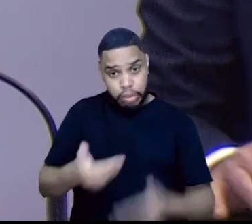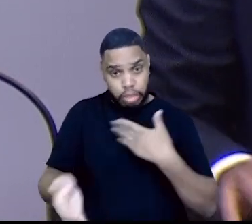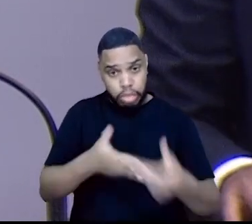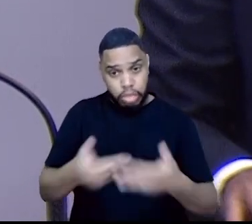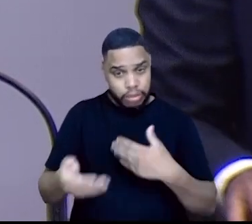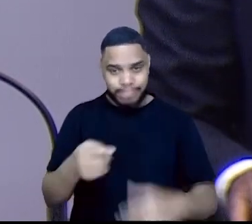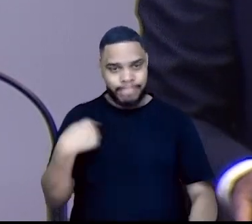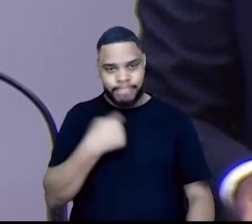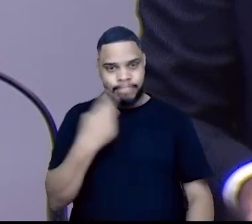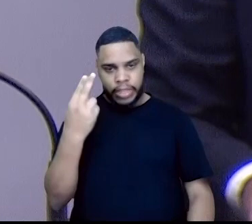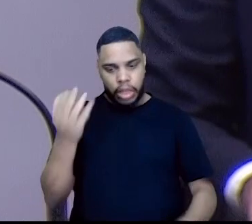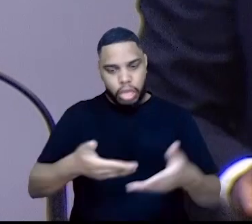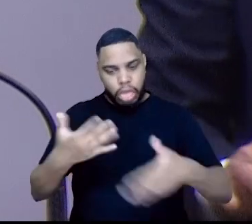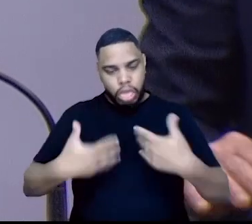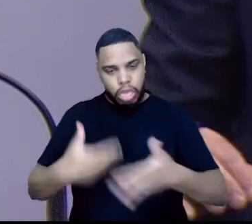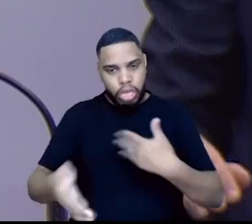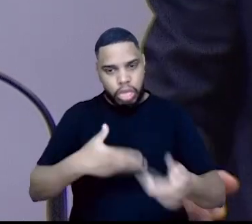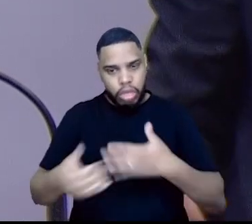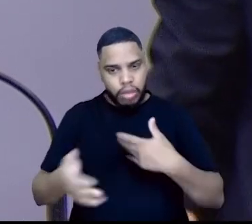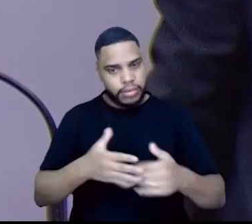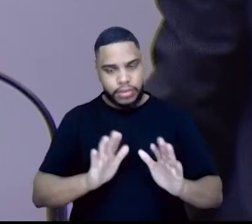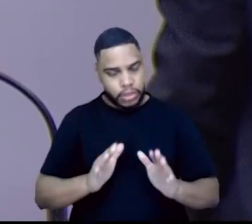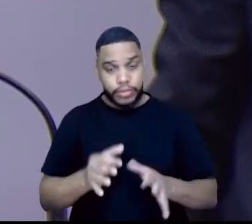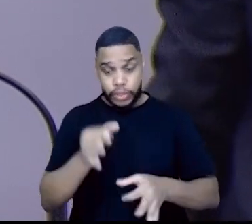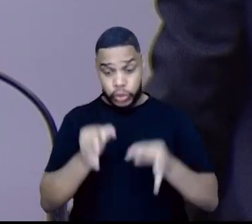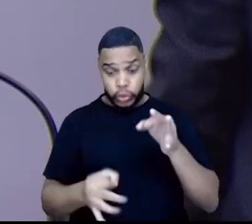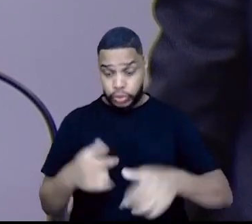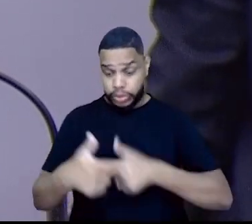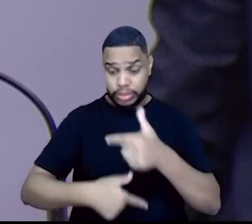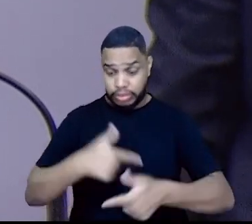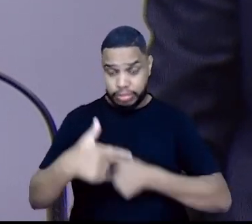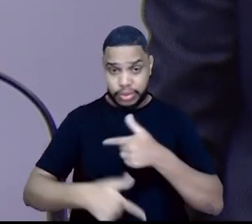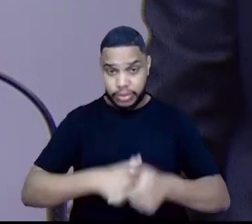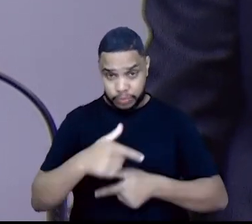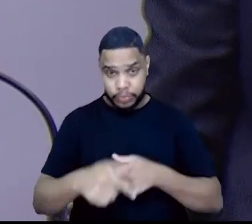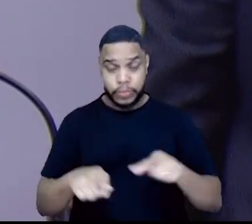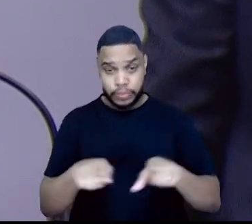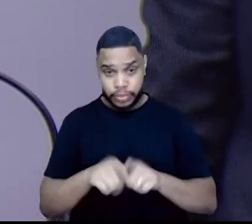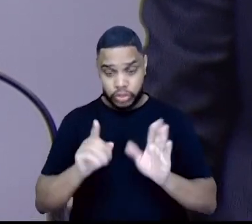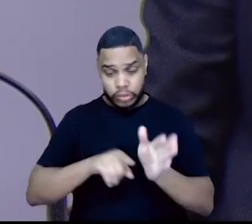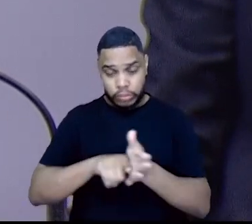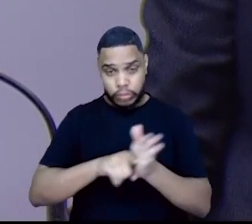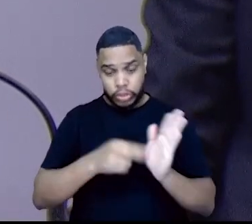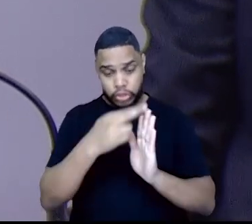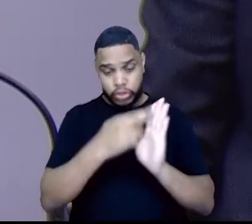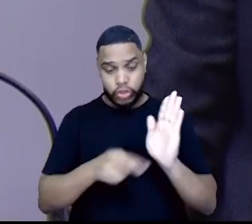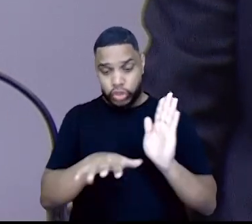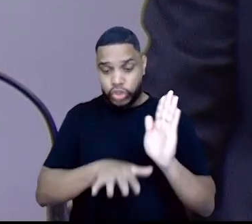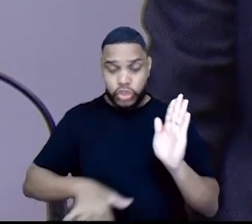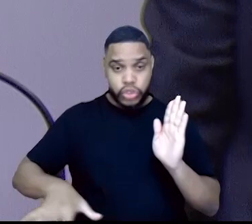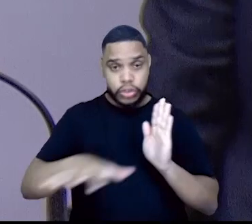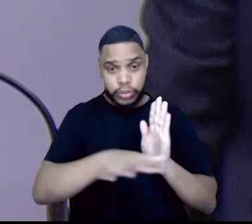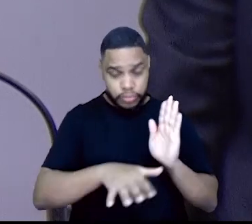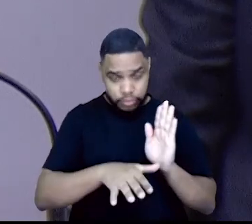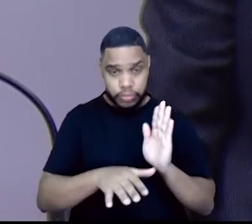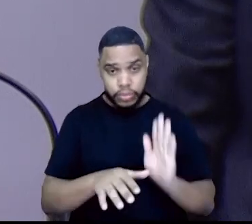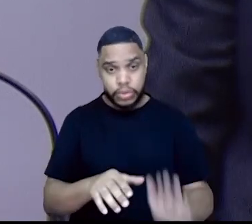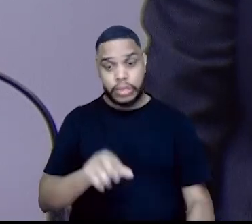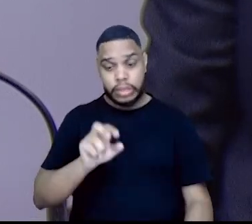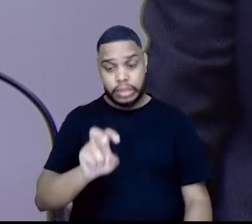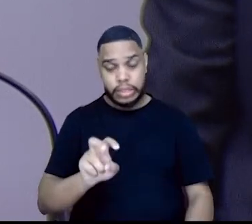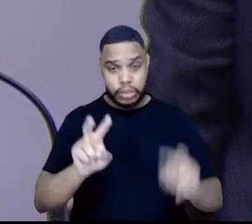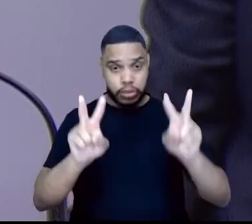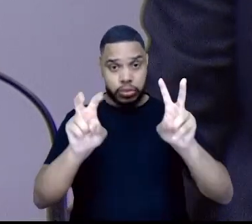custo. Na Justiça do Trabalho, conforme dados do último relatório geral, os 5 temas